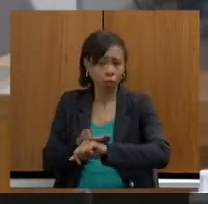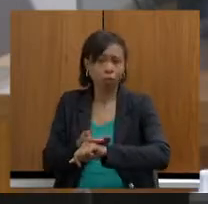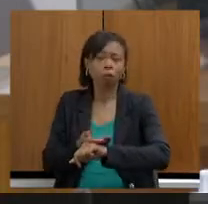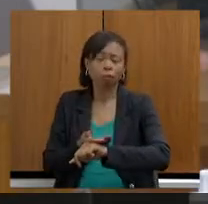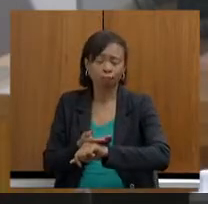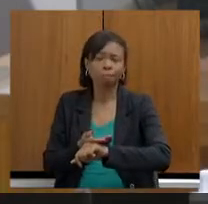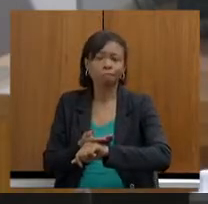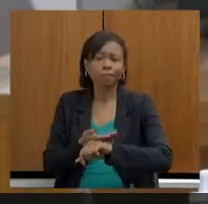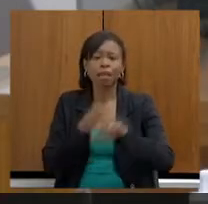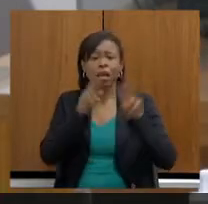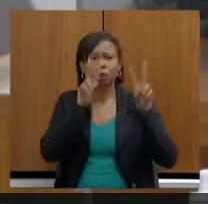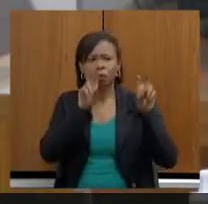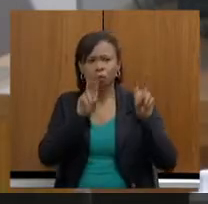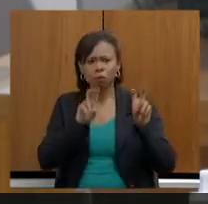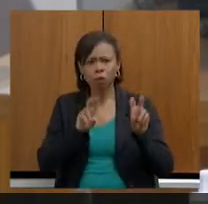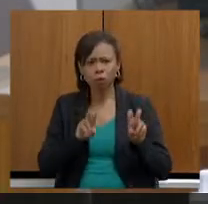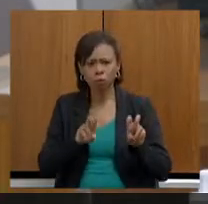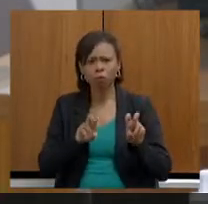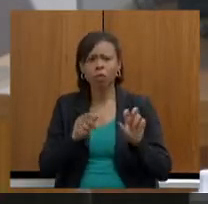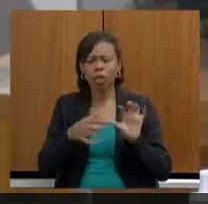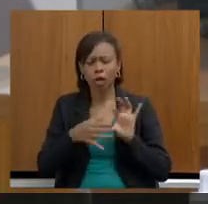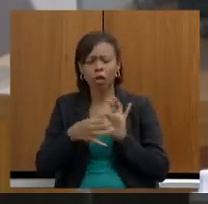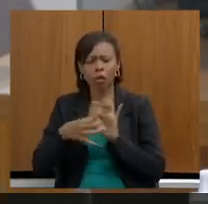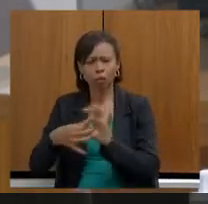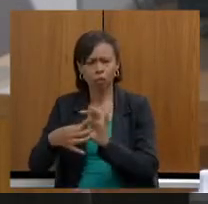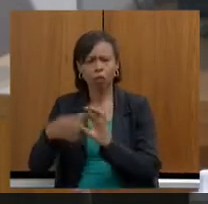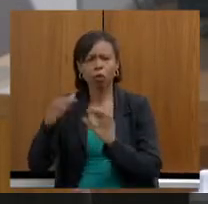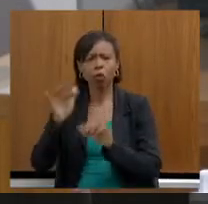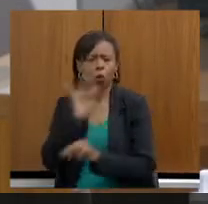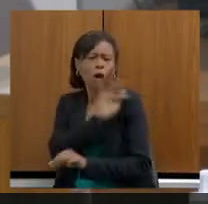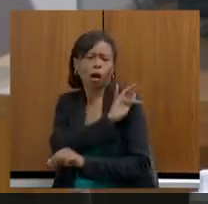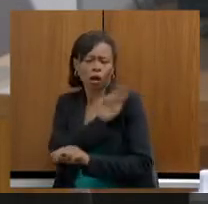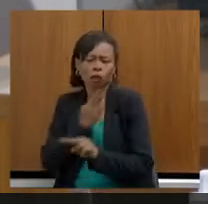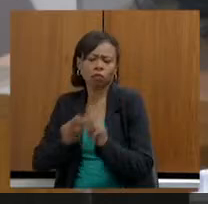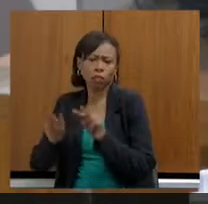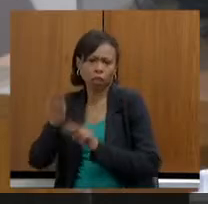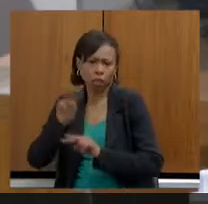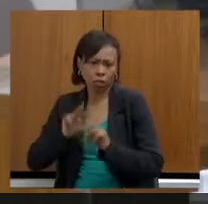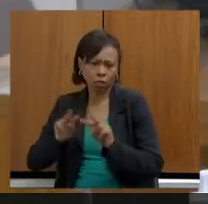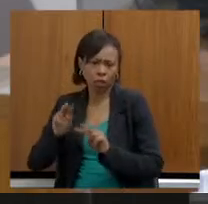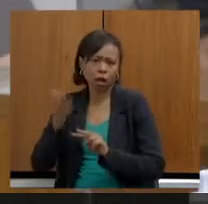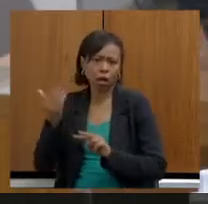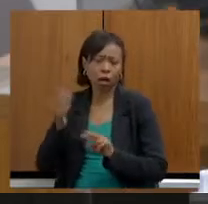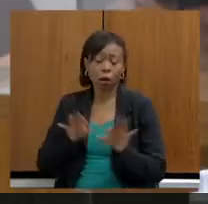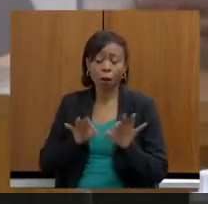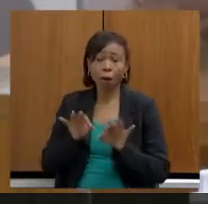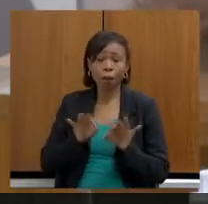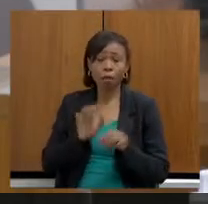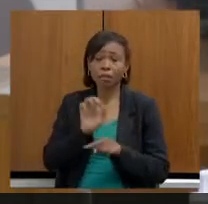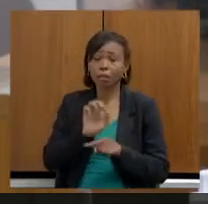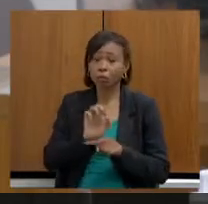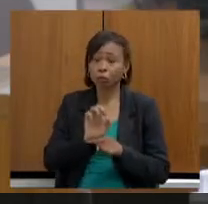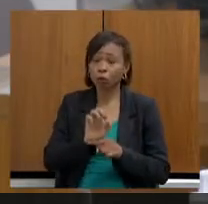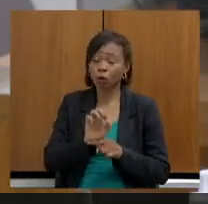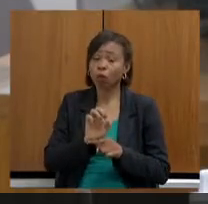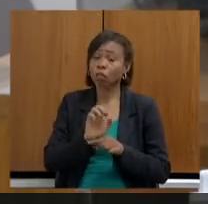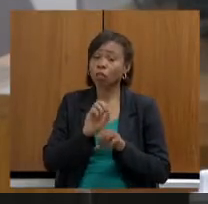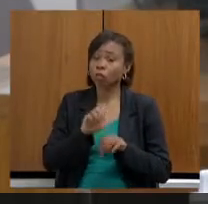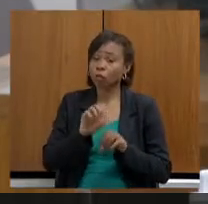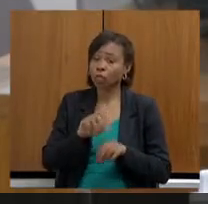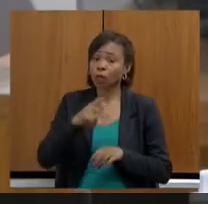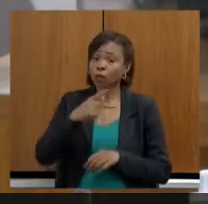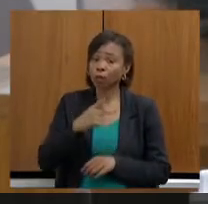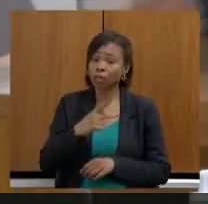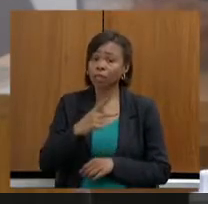eles têm correlação sim com a fiscalização foi mencionado o plano Estadual de Educação no plano Estadual de Educação está